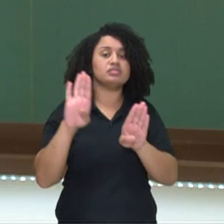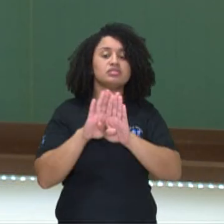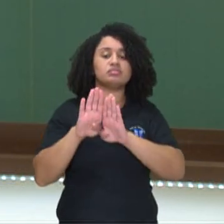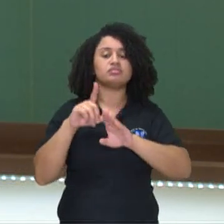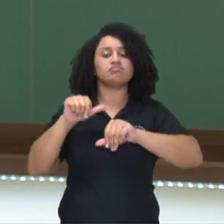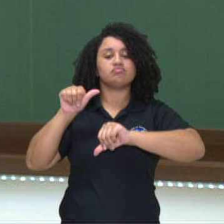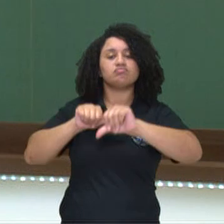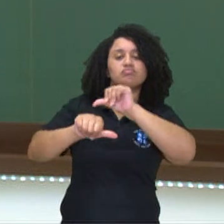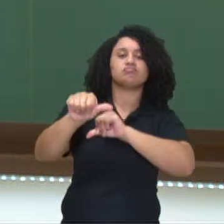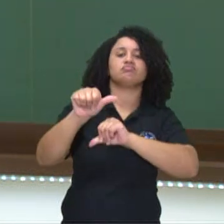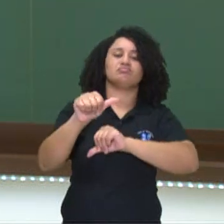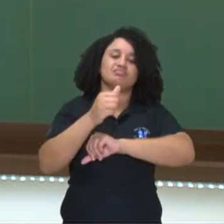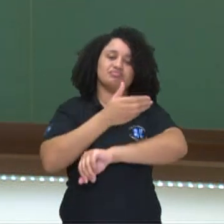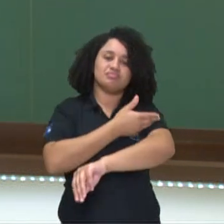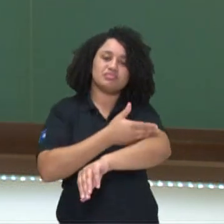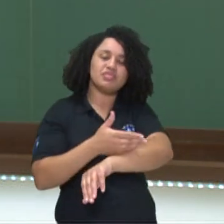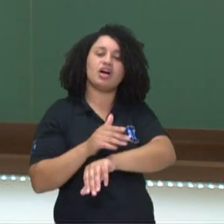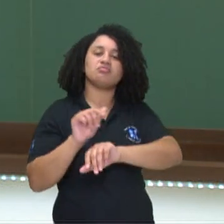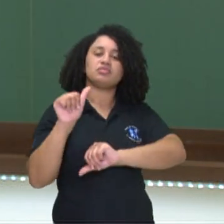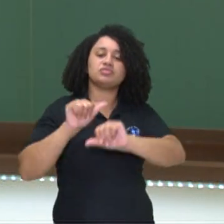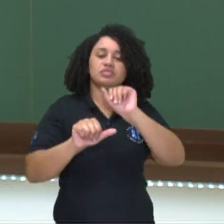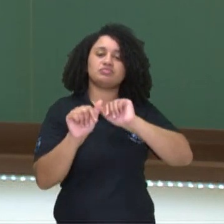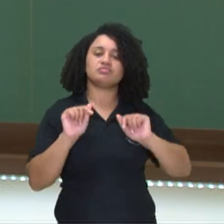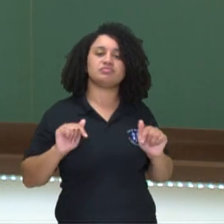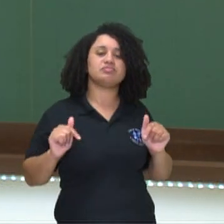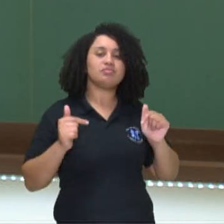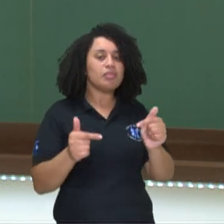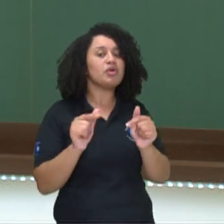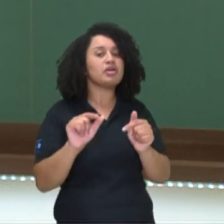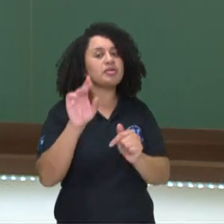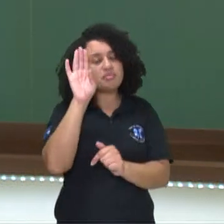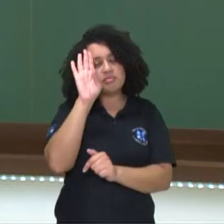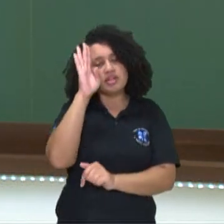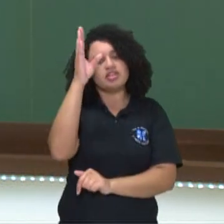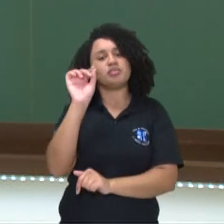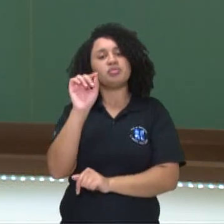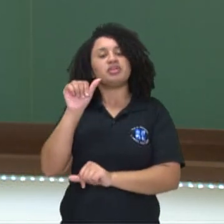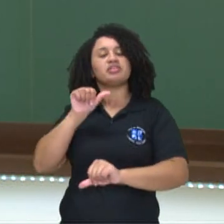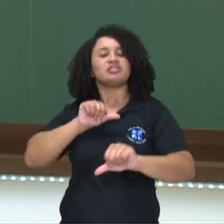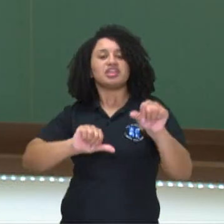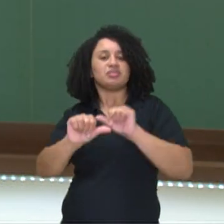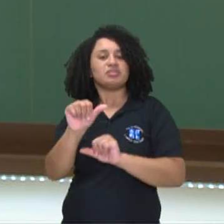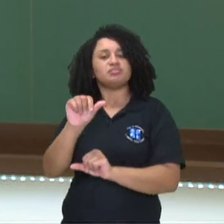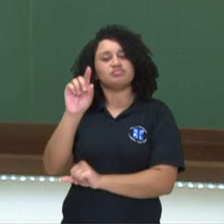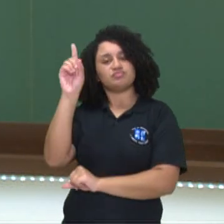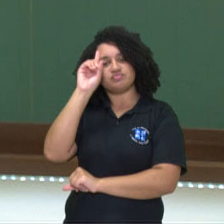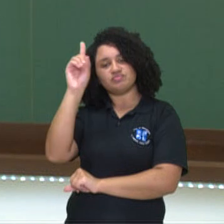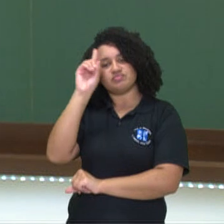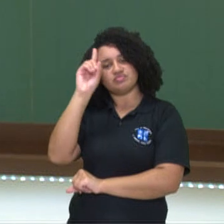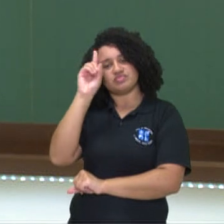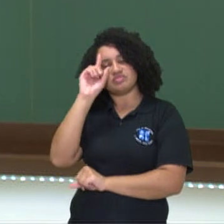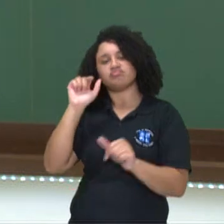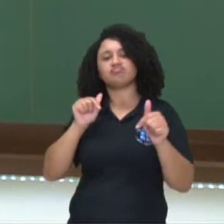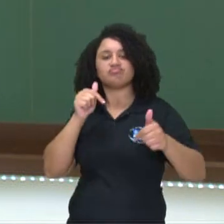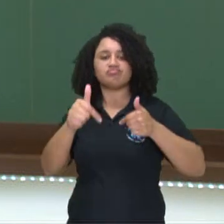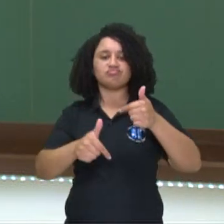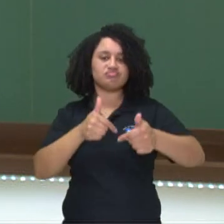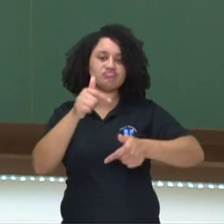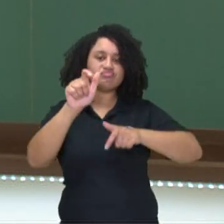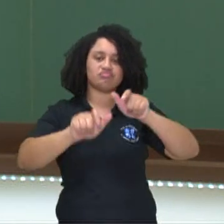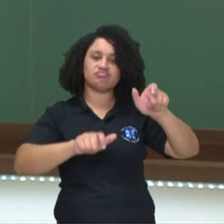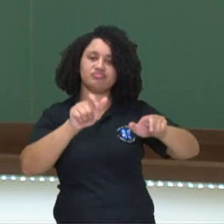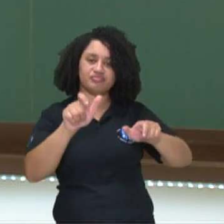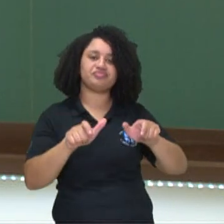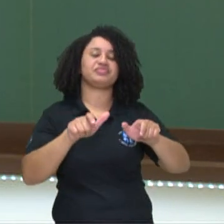de costumes, uma mudança de atitudes e principalmente uma mudança no dia a dia de trabalho das pessoas,